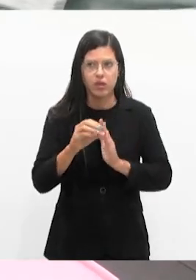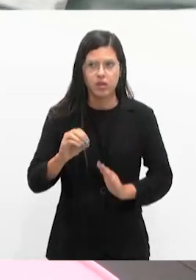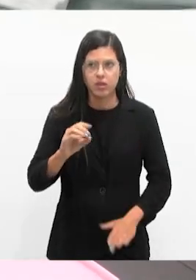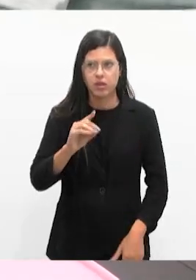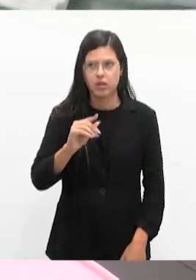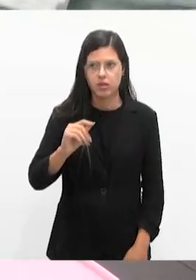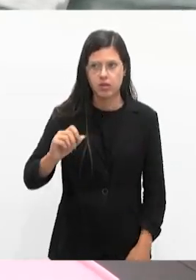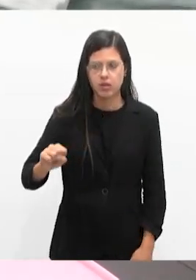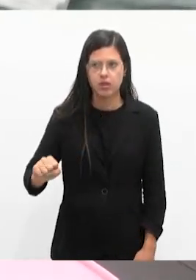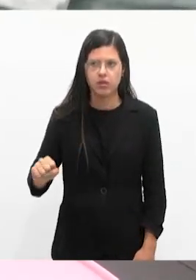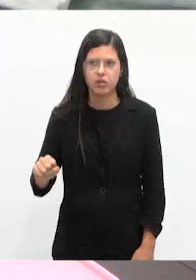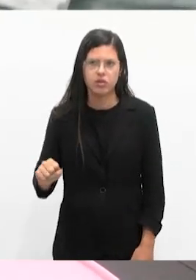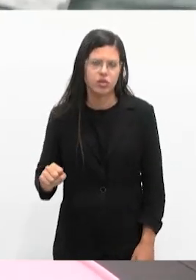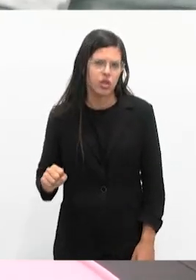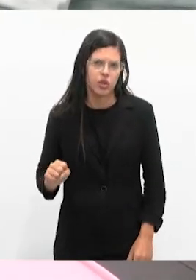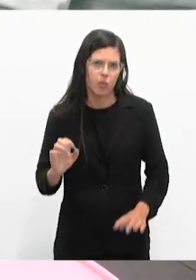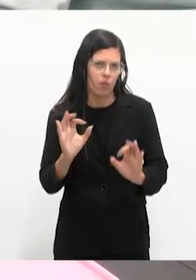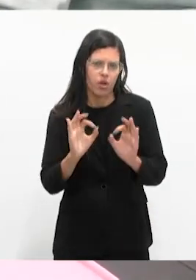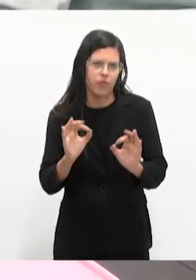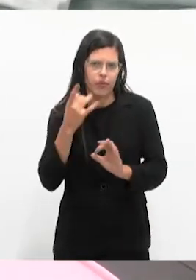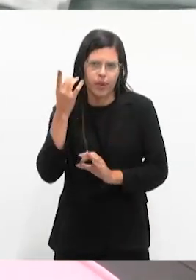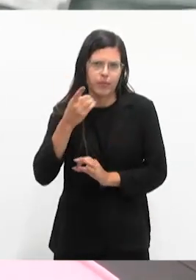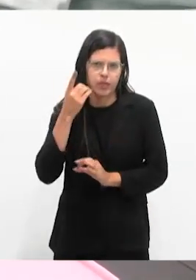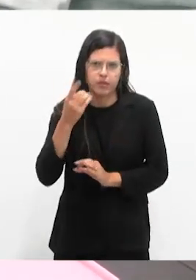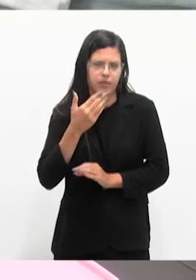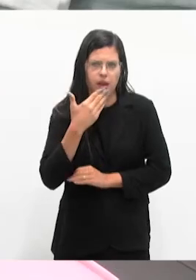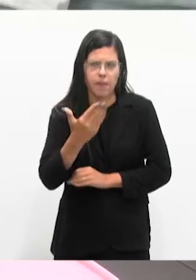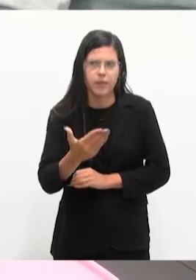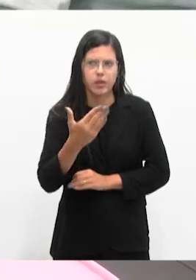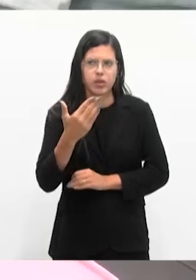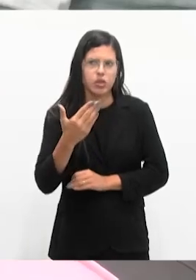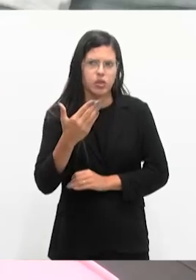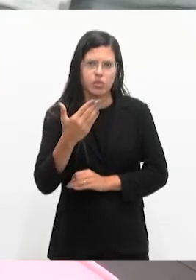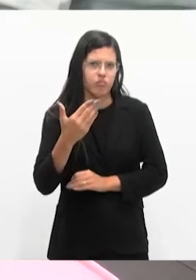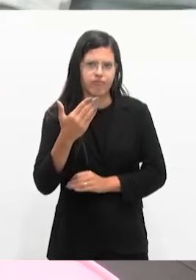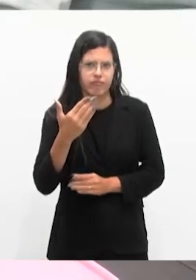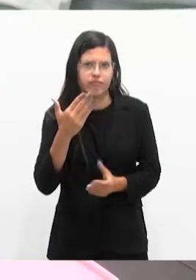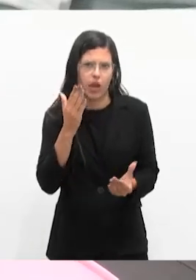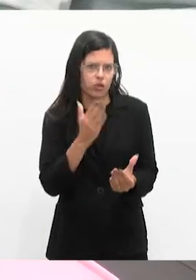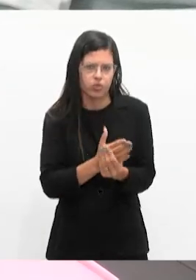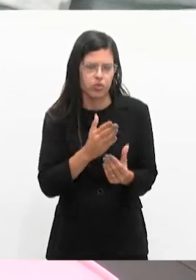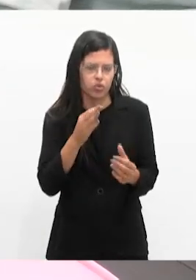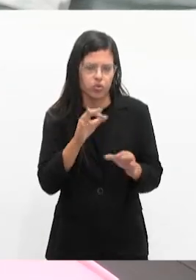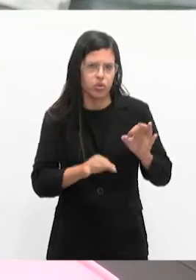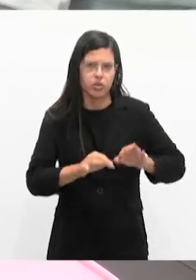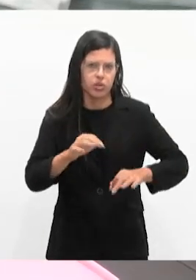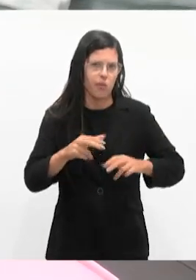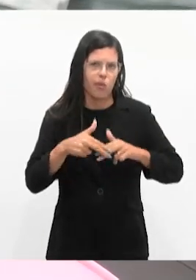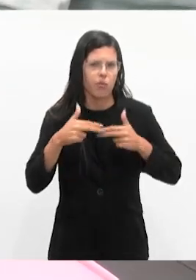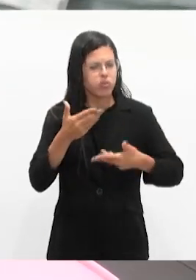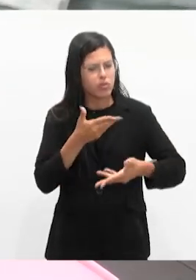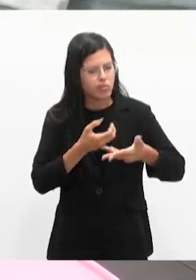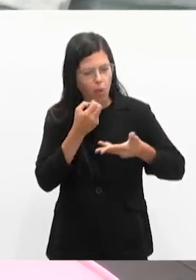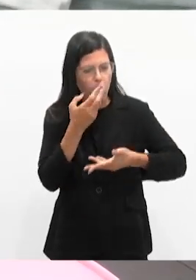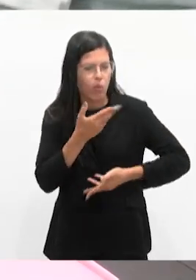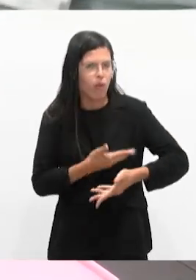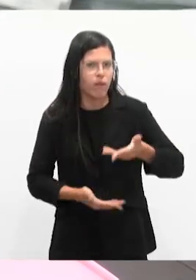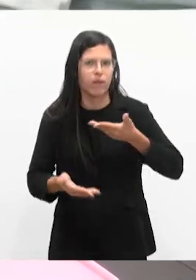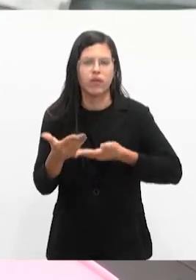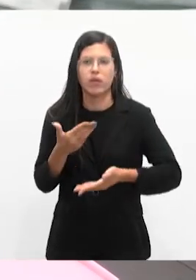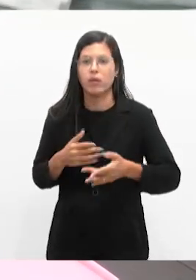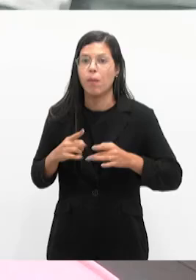na Justiça por várias razões, inclusive o bom convívio democrático entre todos nós, etc. Mas, dito isso, a